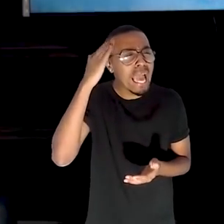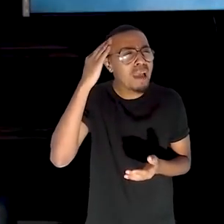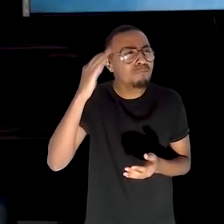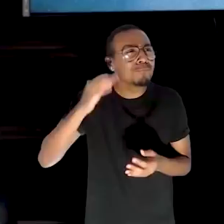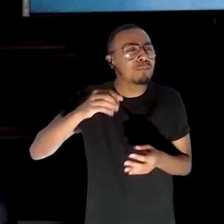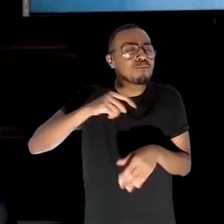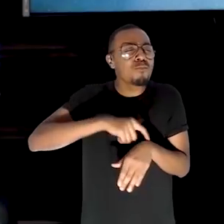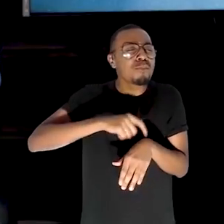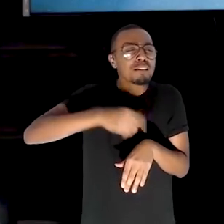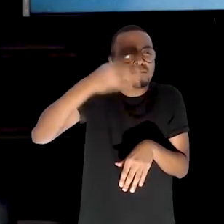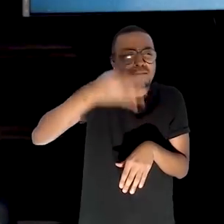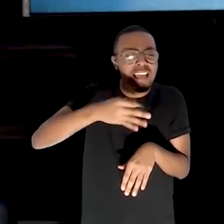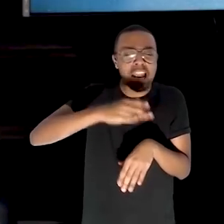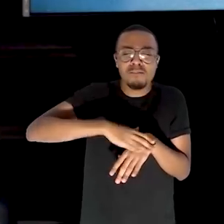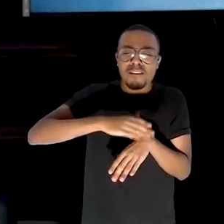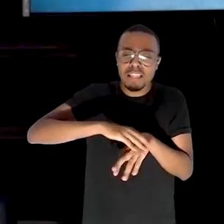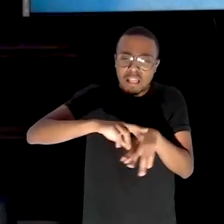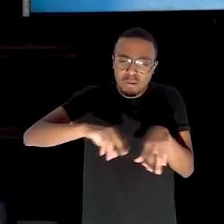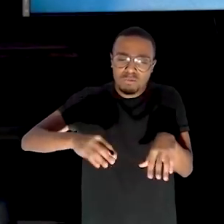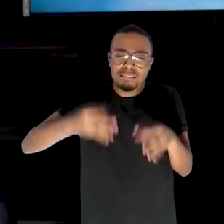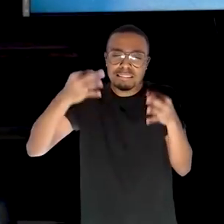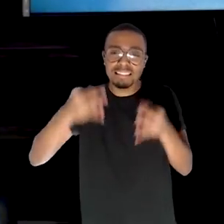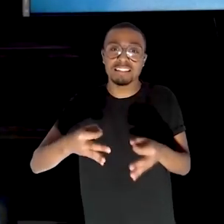somos subestimados pelas pessoas.